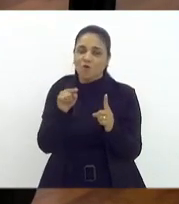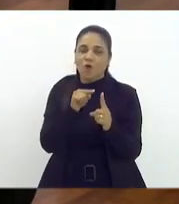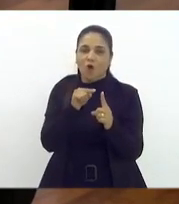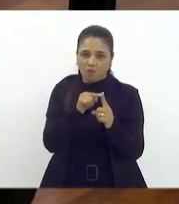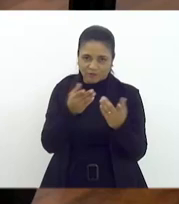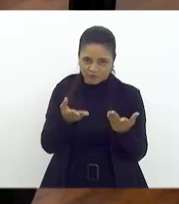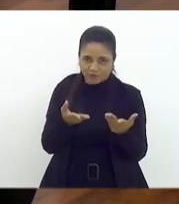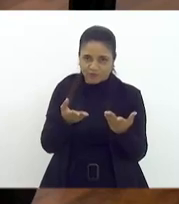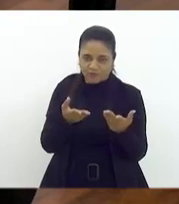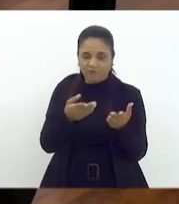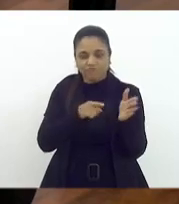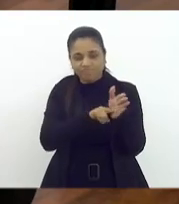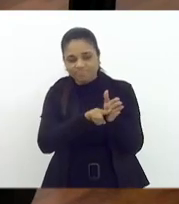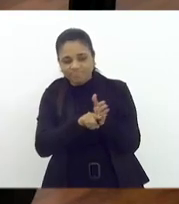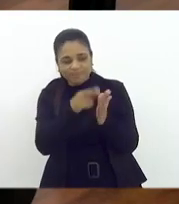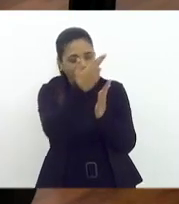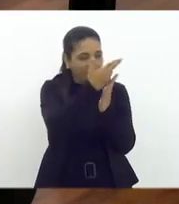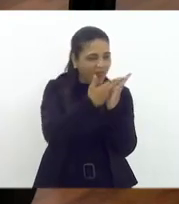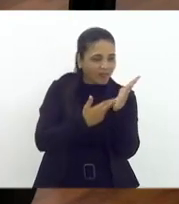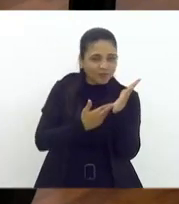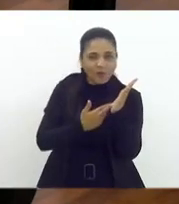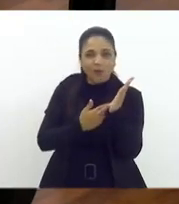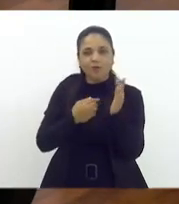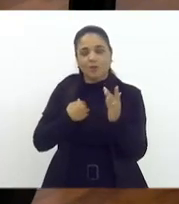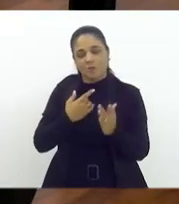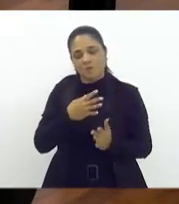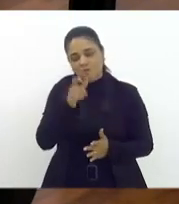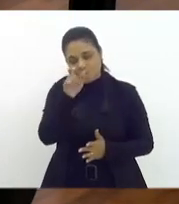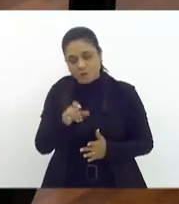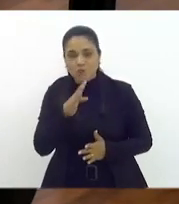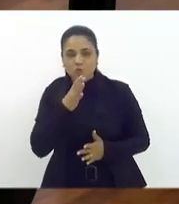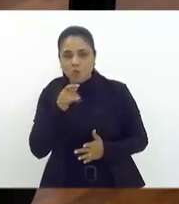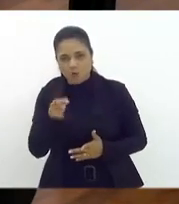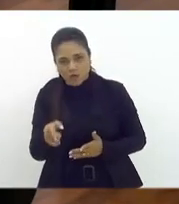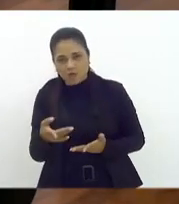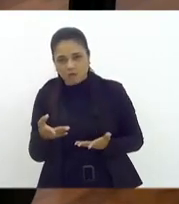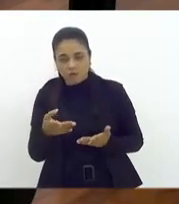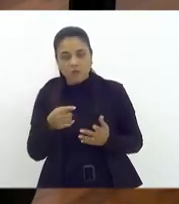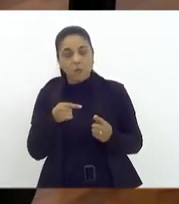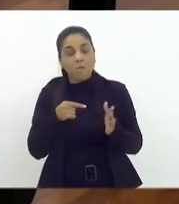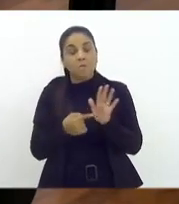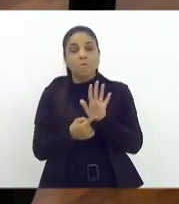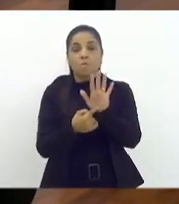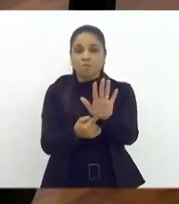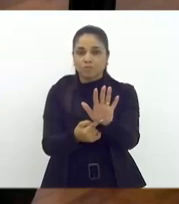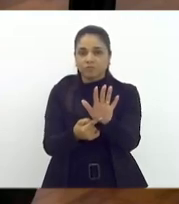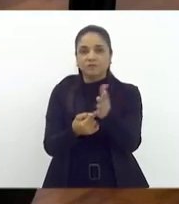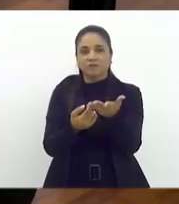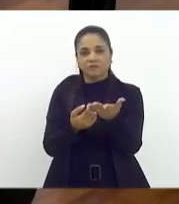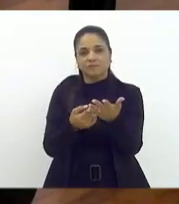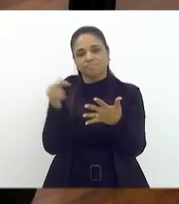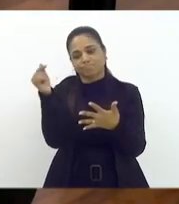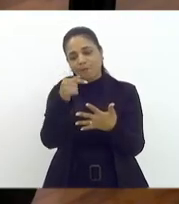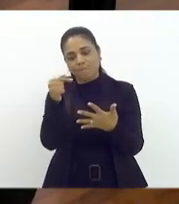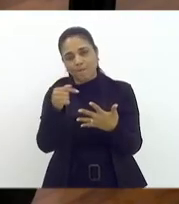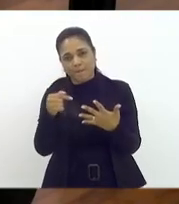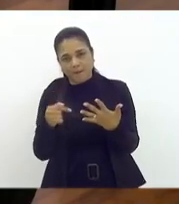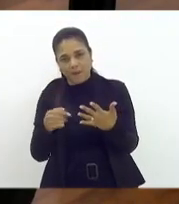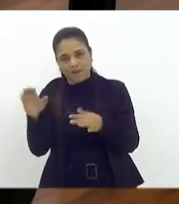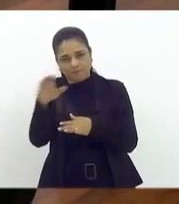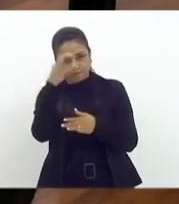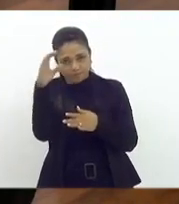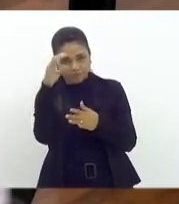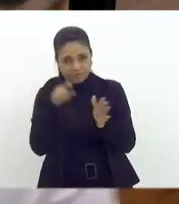uma um relatório de uma pessoa que eu conheço Doutor Gustavo apontando esses essas questões científicas